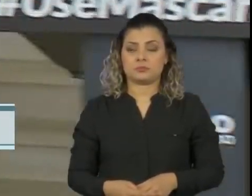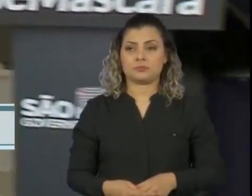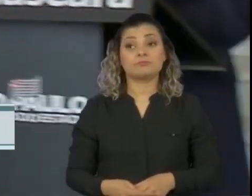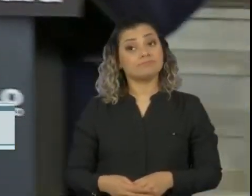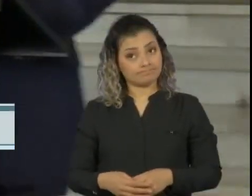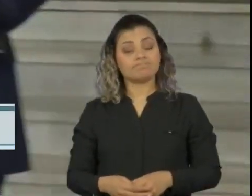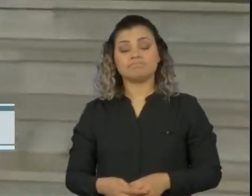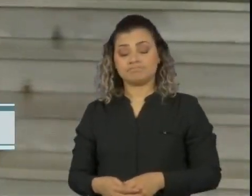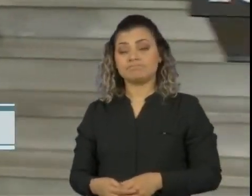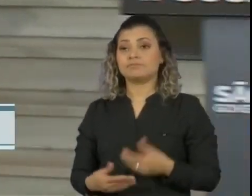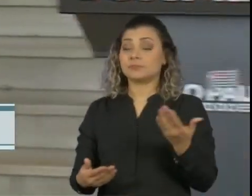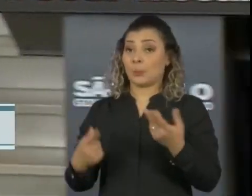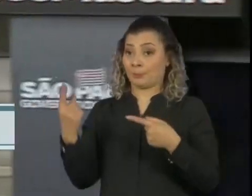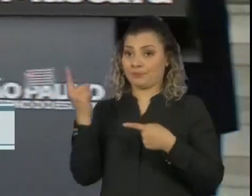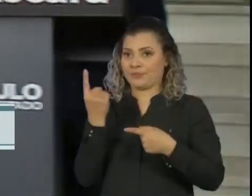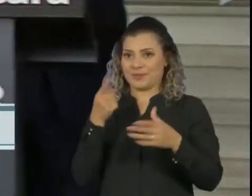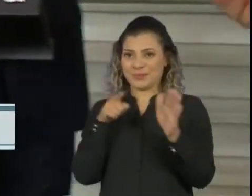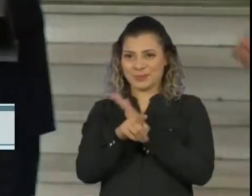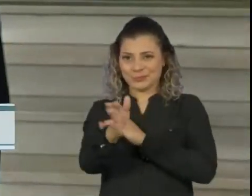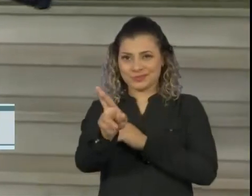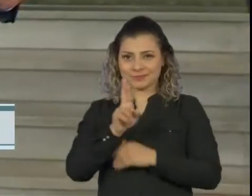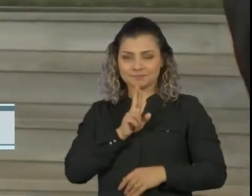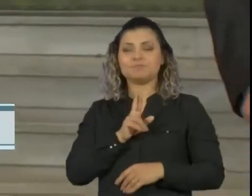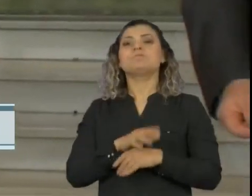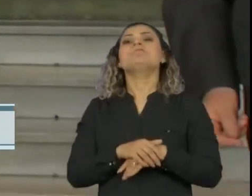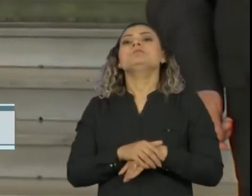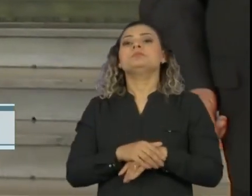Muito bem. Da primeira...